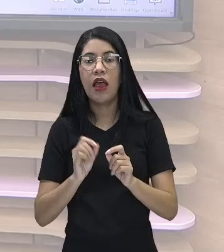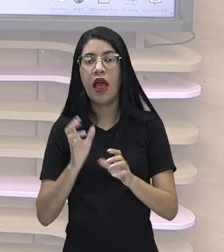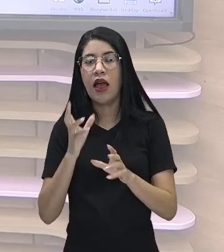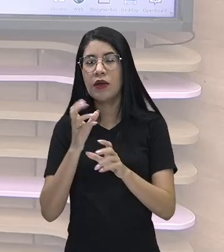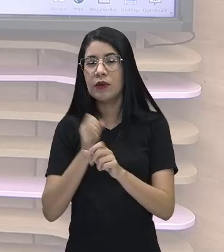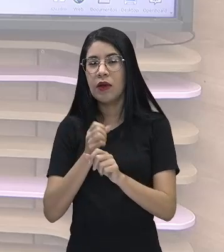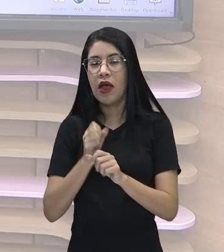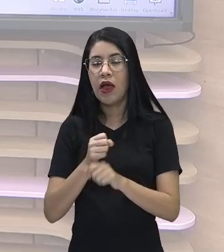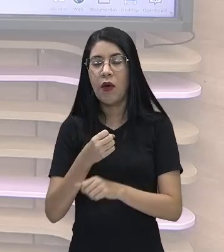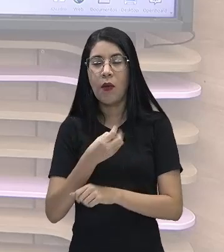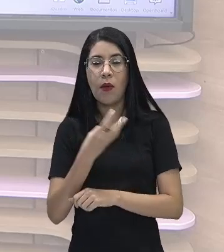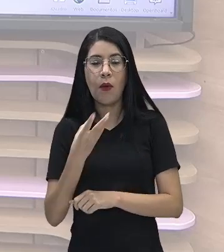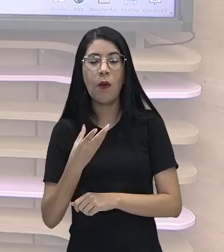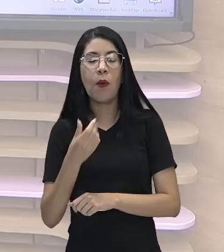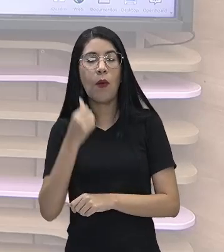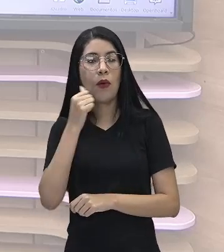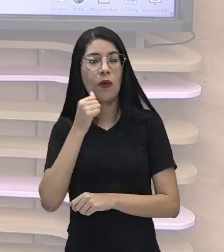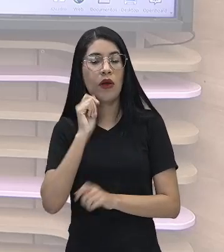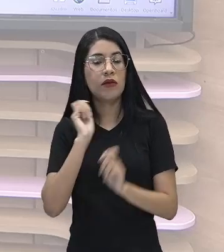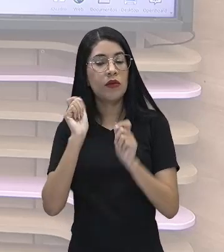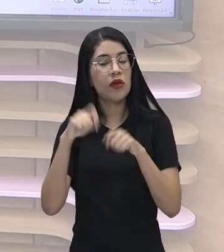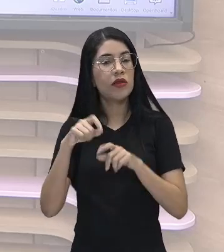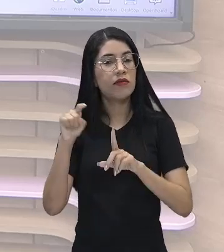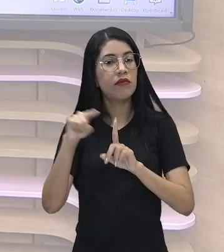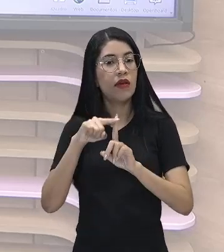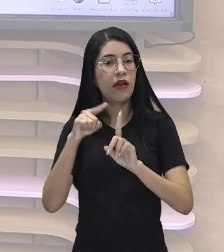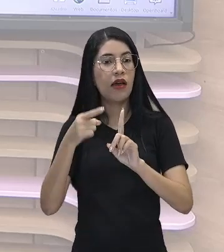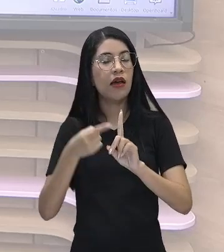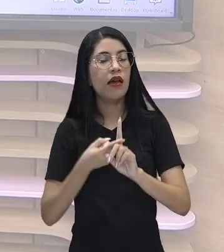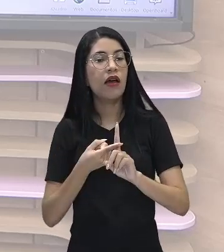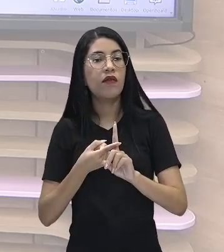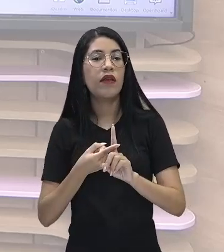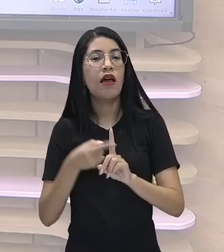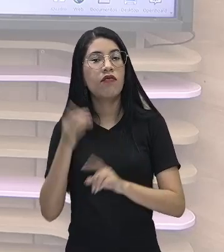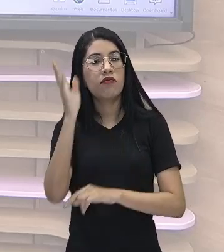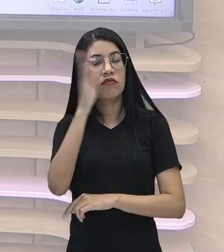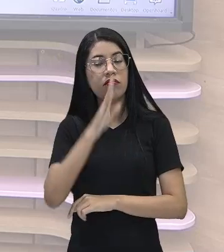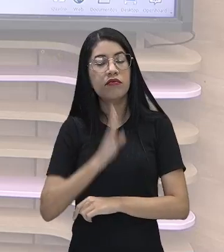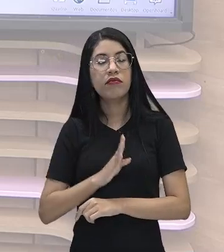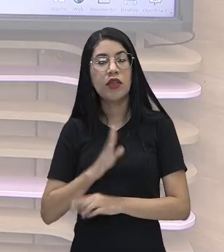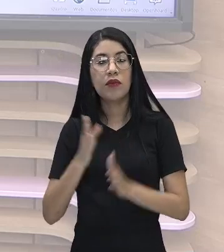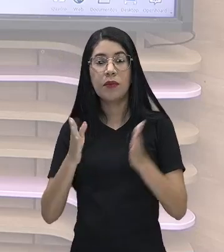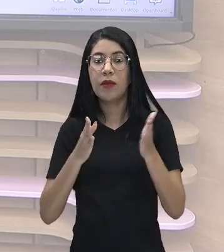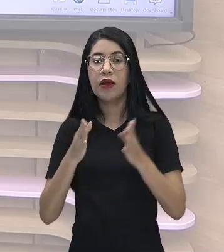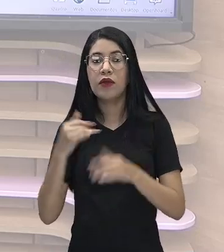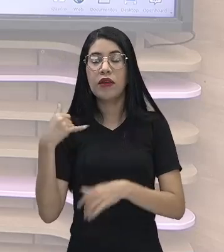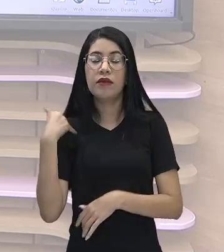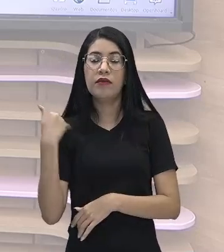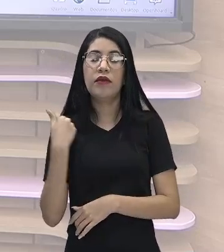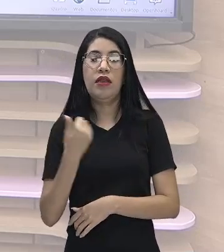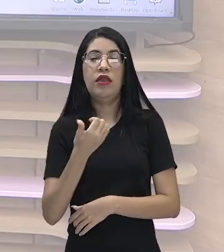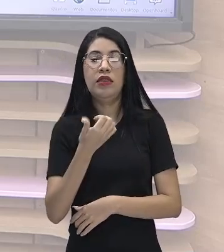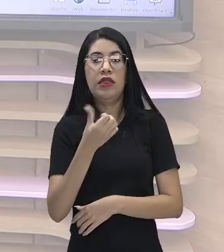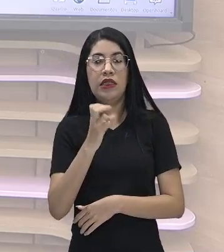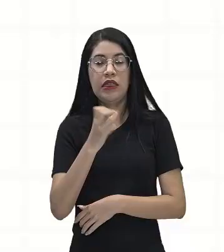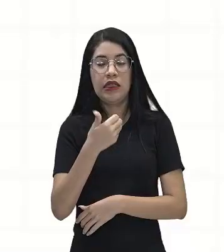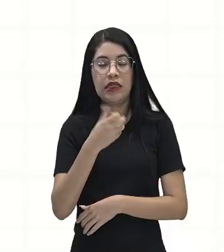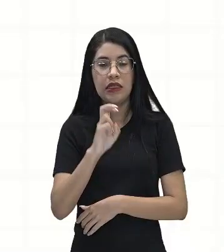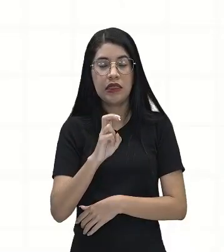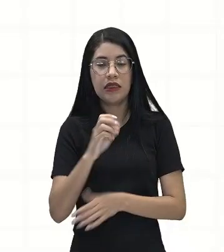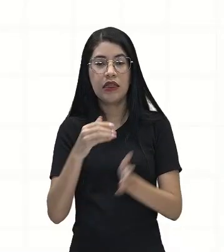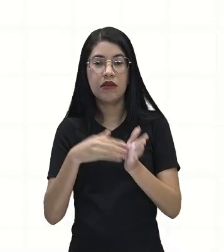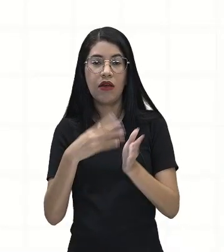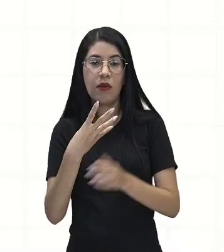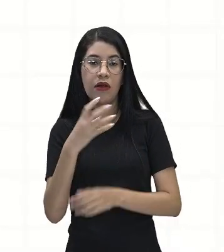de fecundidade, né, sobre o Brasil. Então, essas linhas que vocês estão